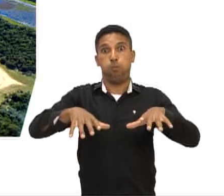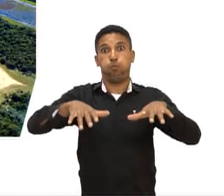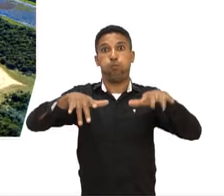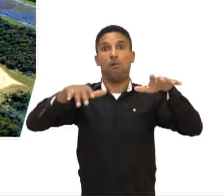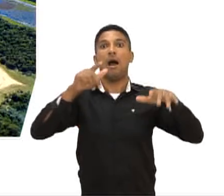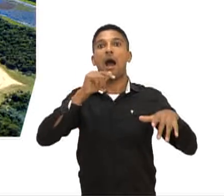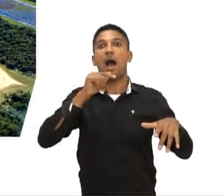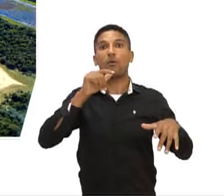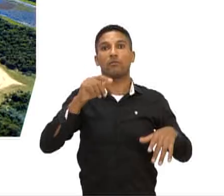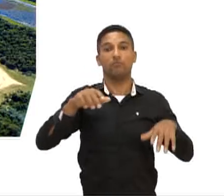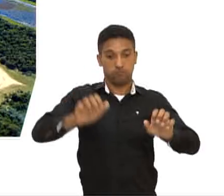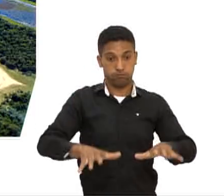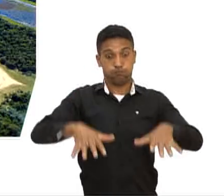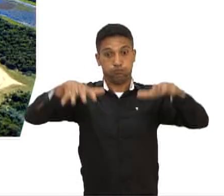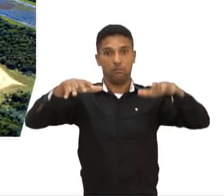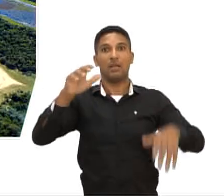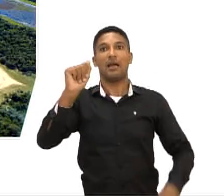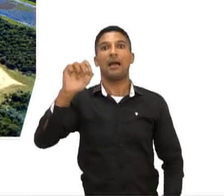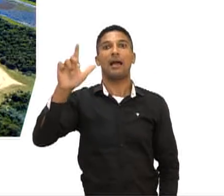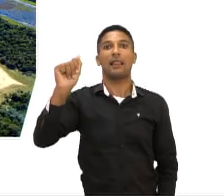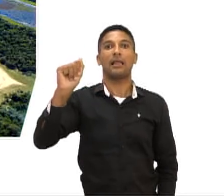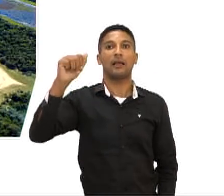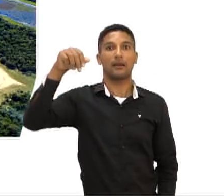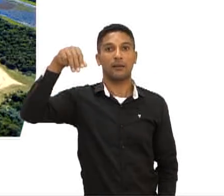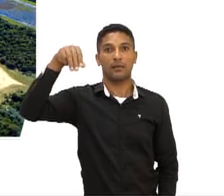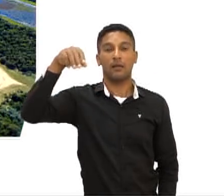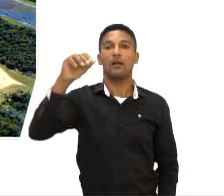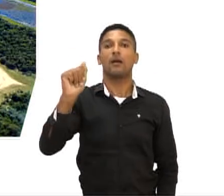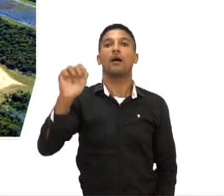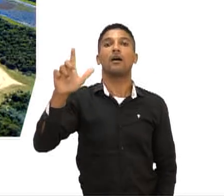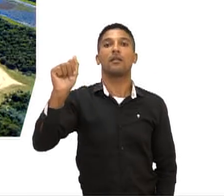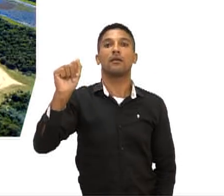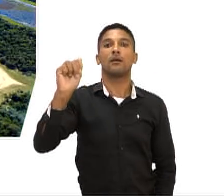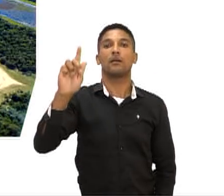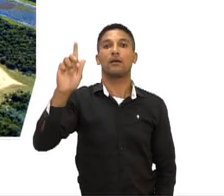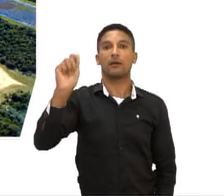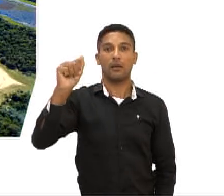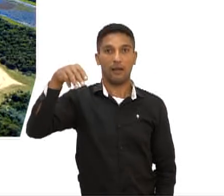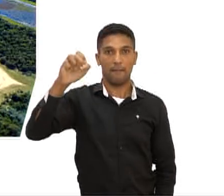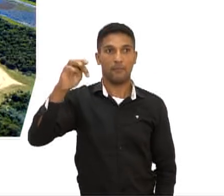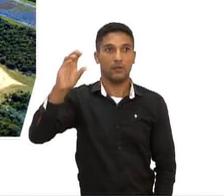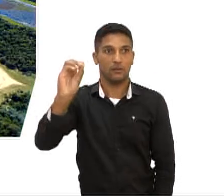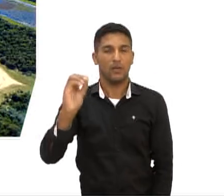riquíssima também em água. Então comecem sempre a observar as